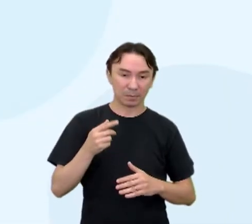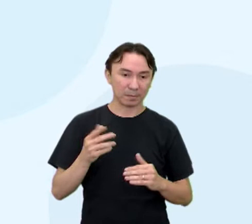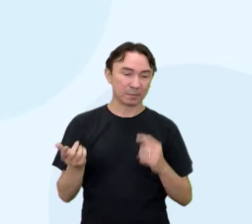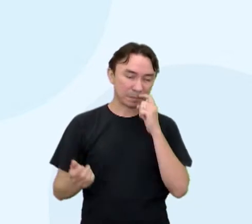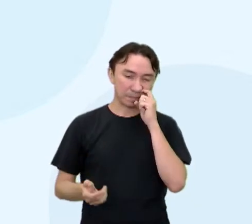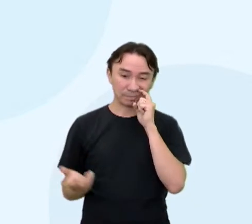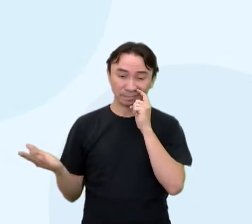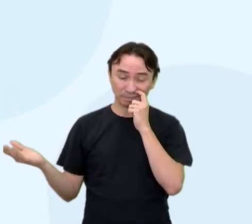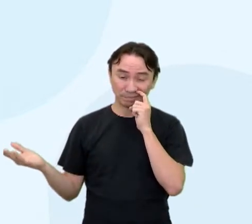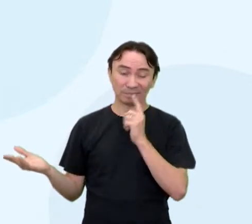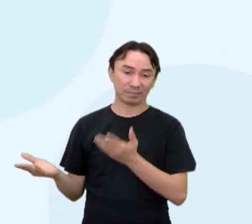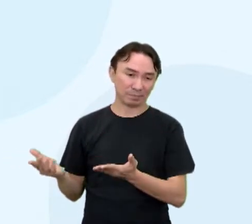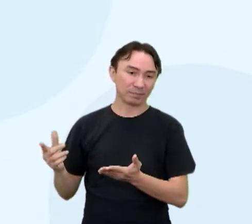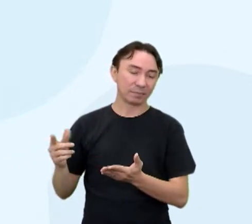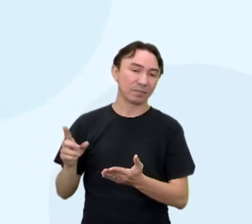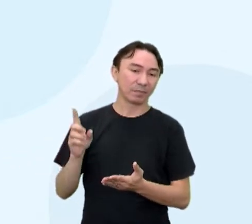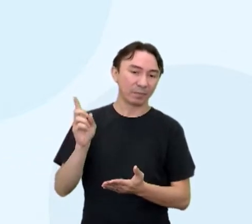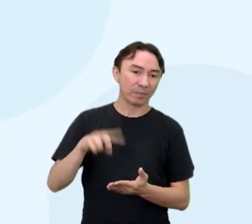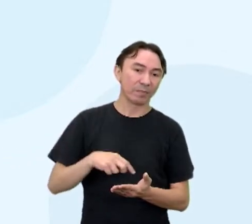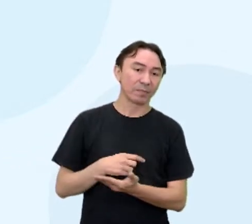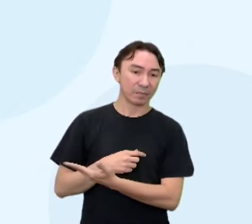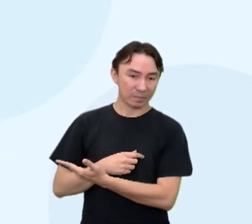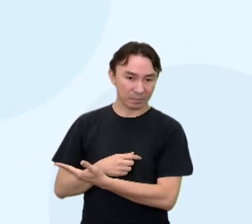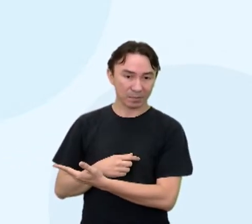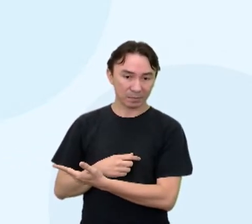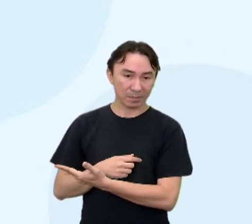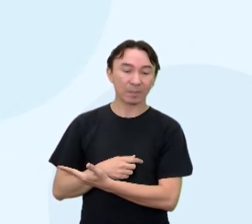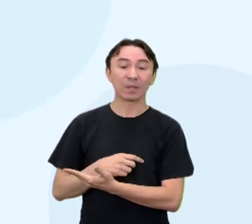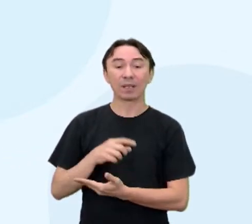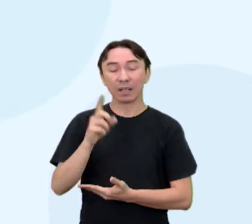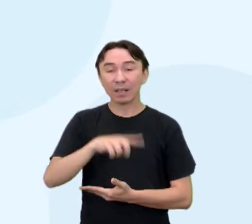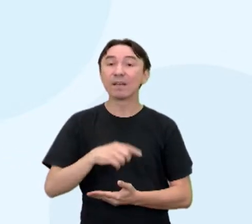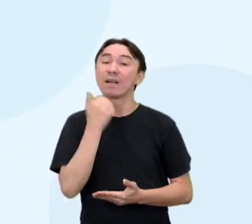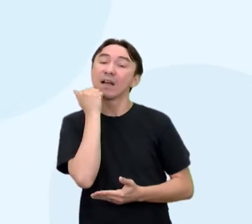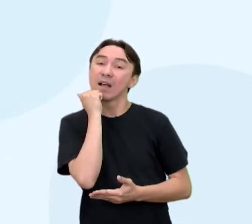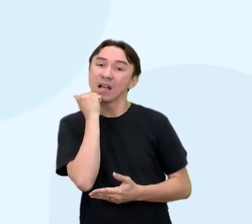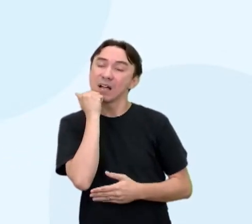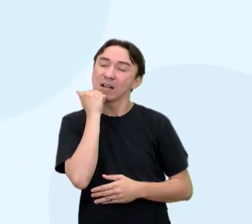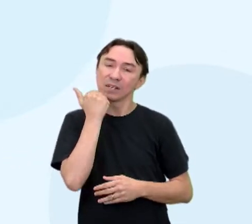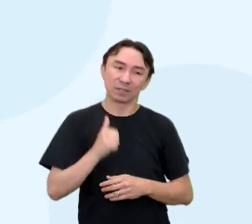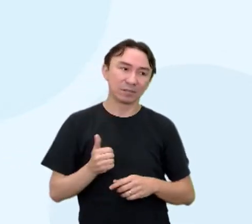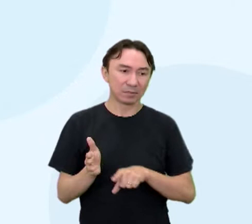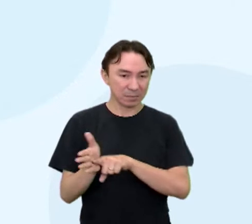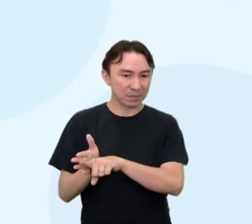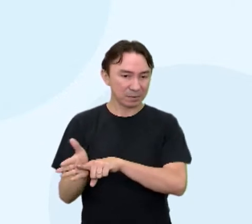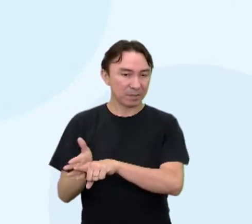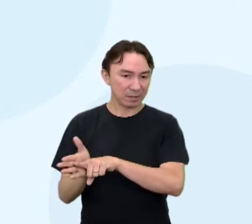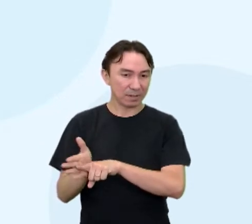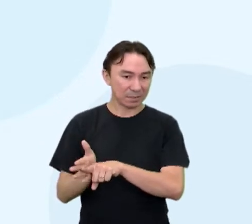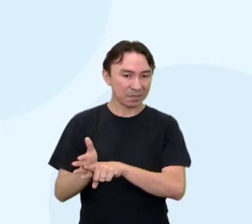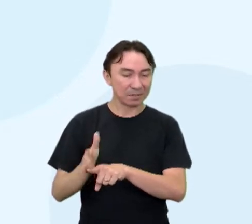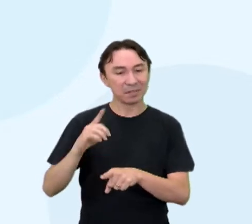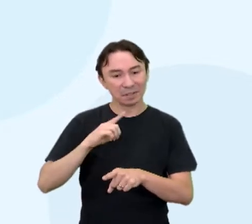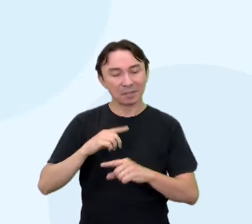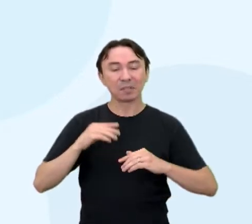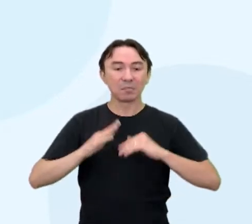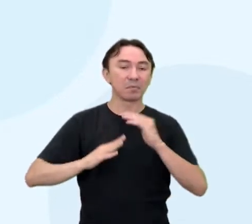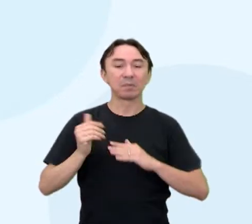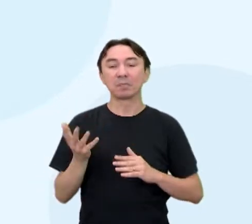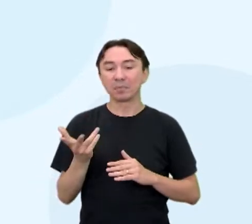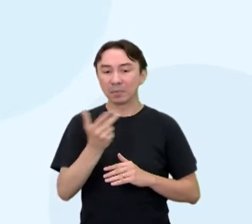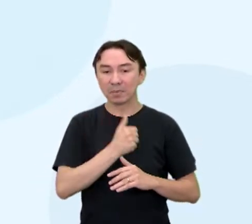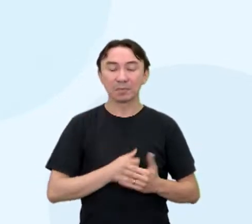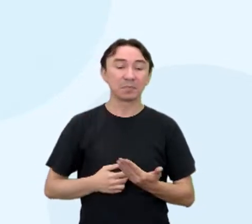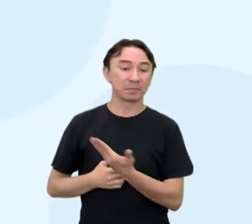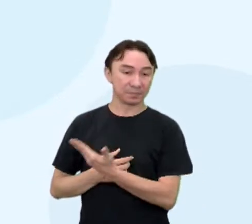estruturantes. Lembrando que a habilidade, o principal eixo estruturante desta atividade é a investigação científica, e nós temos